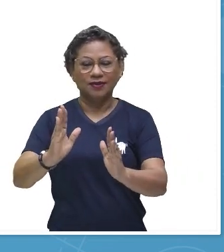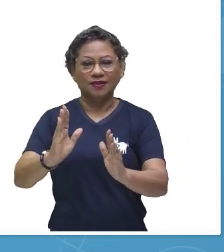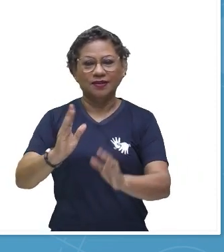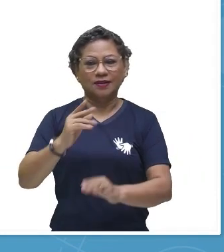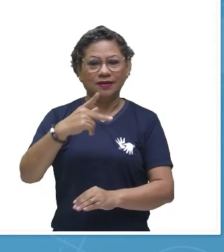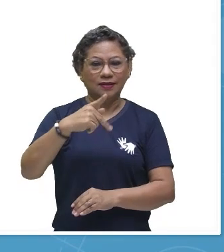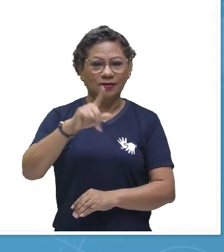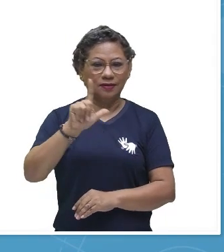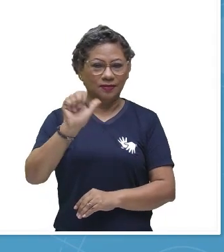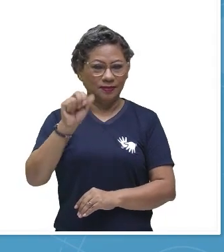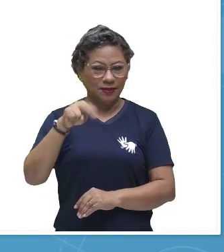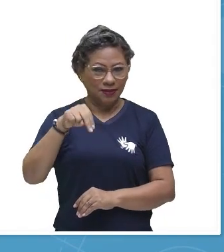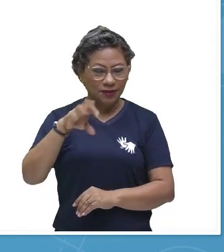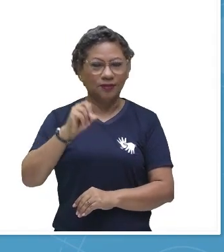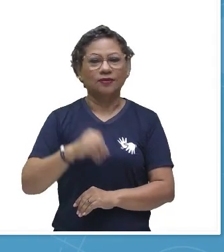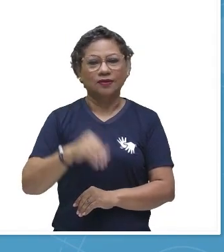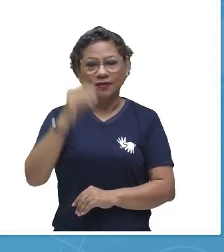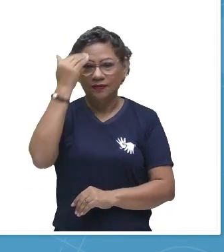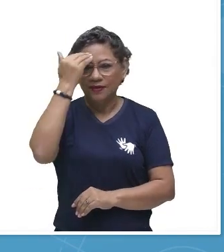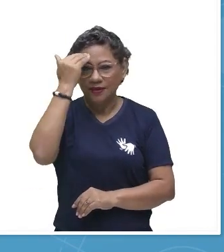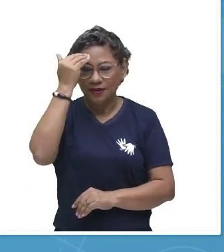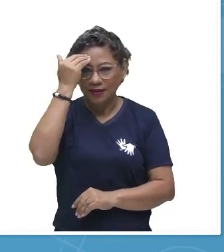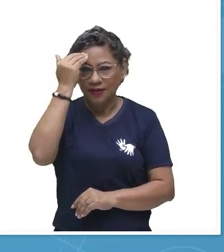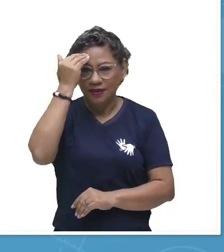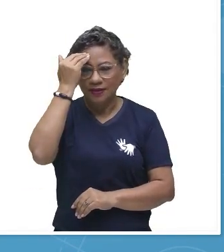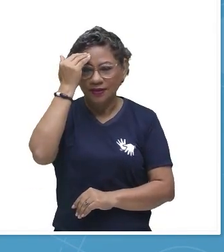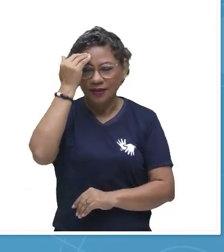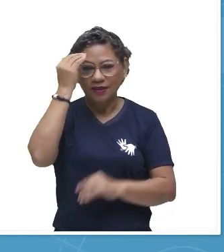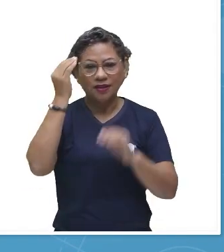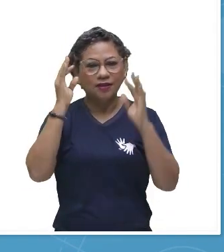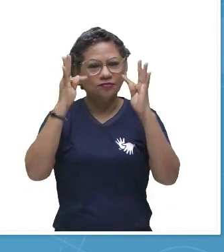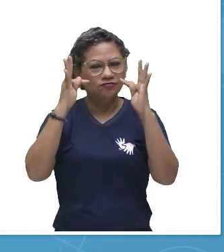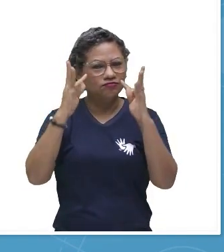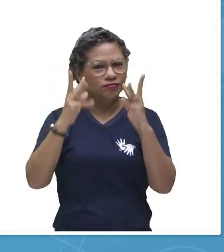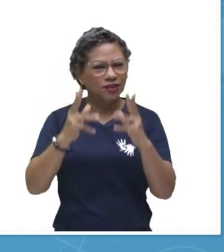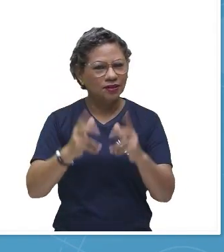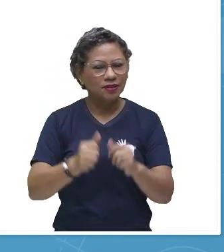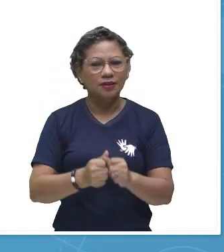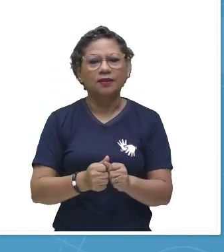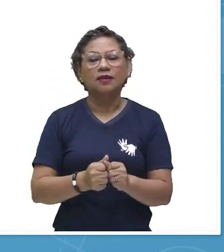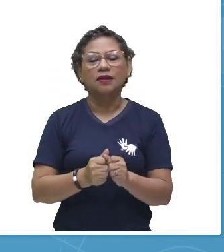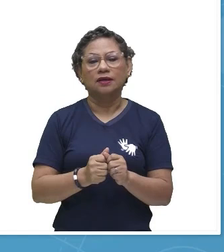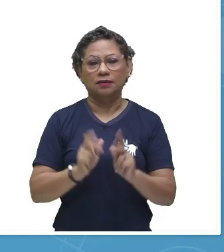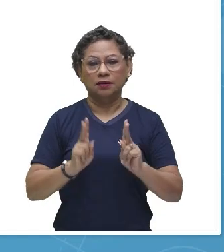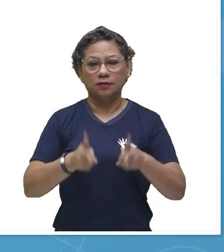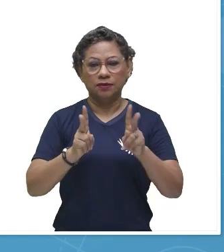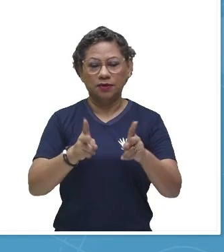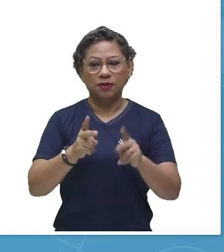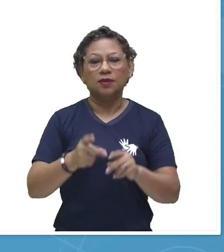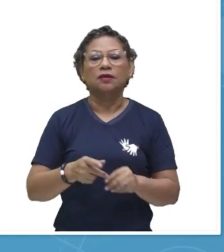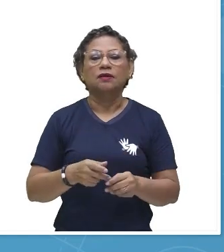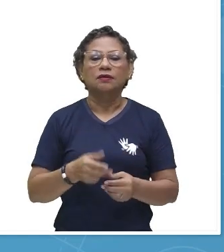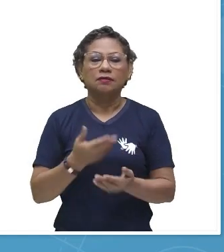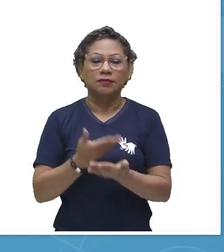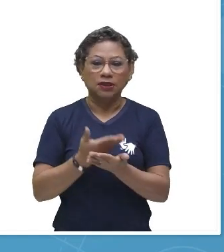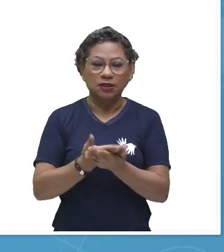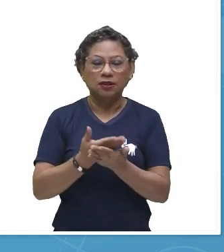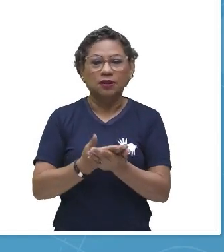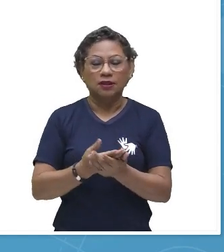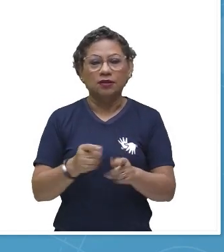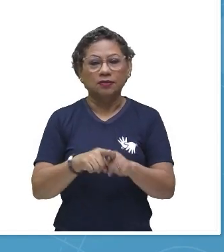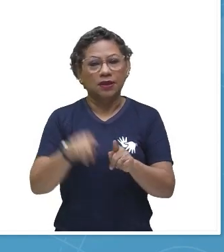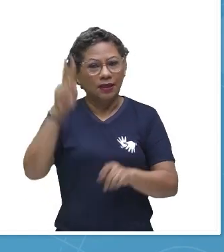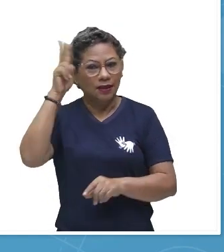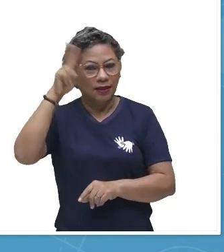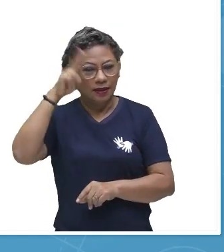Então, espero que vocês tenham entendido. A gente vai continuar na próxima aula e lembrando a vocês que